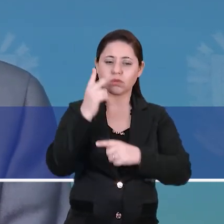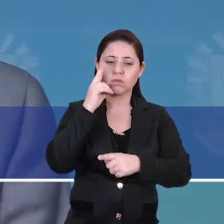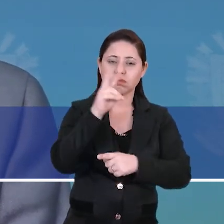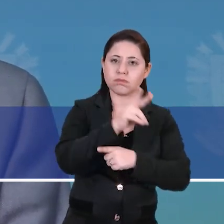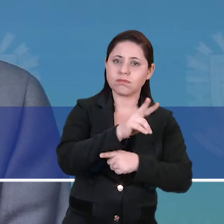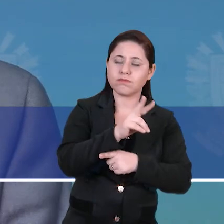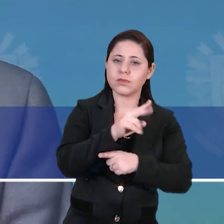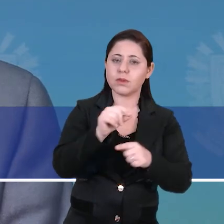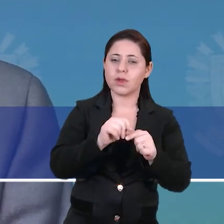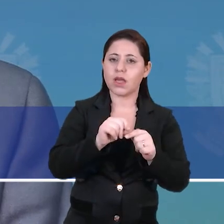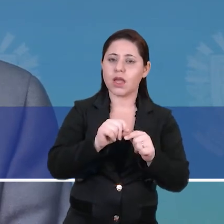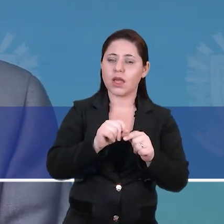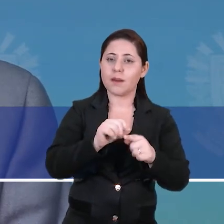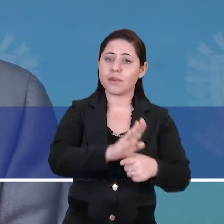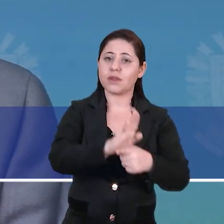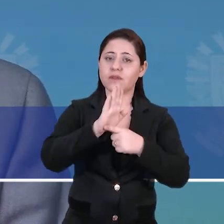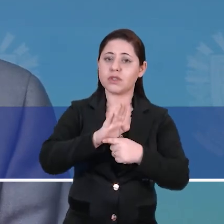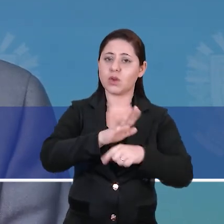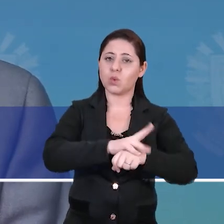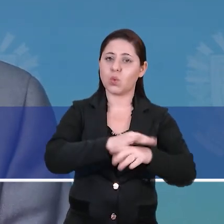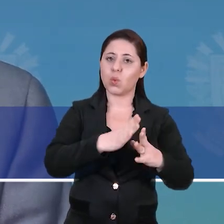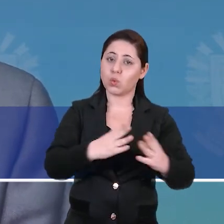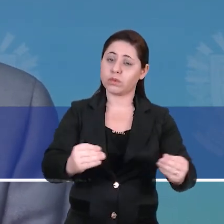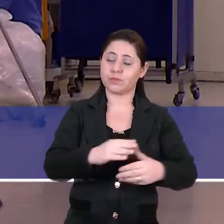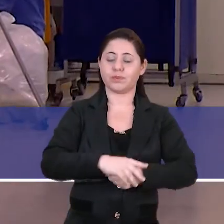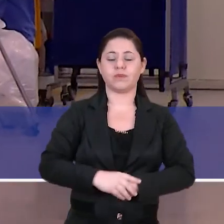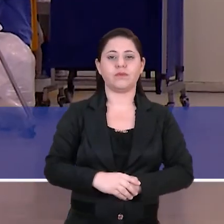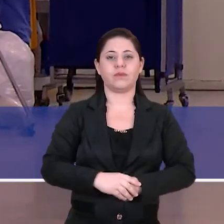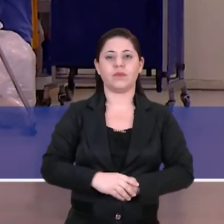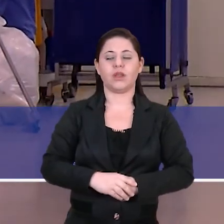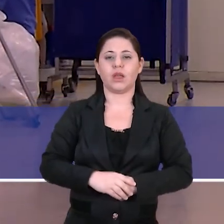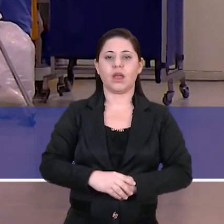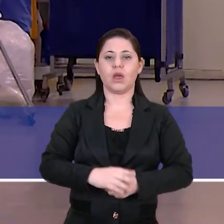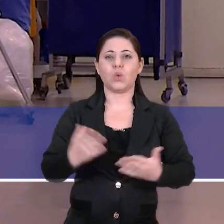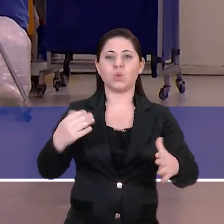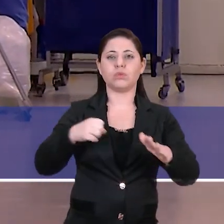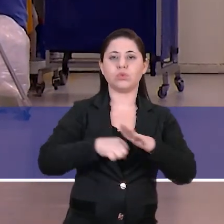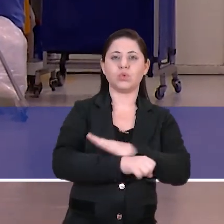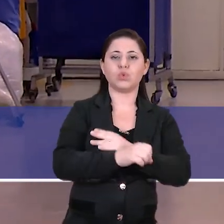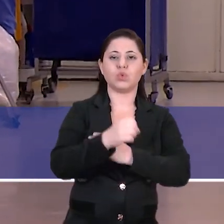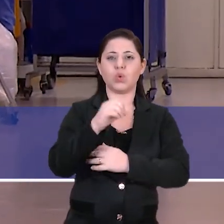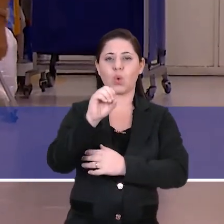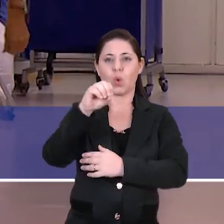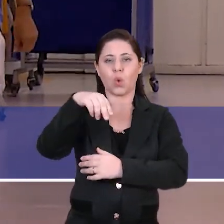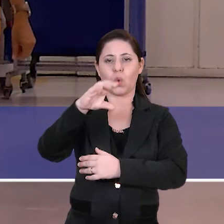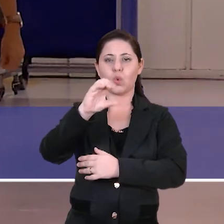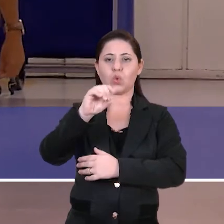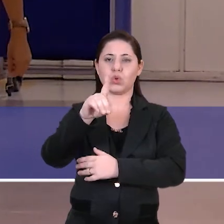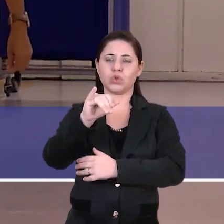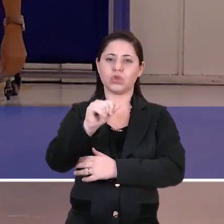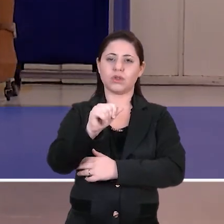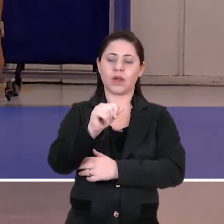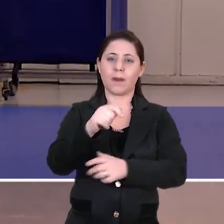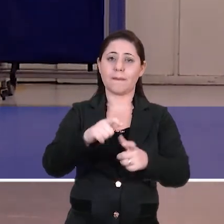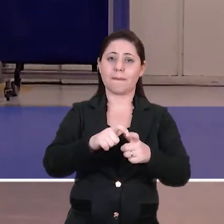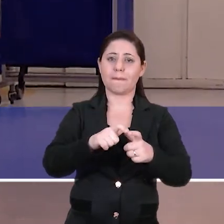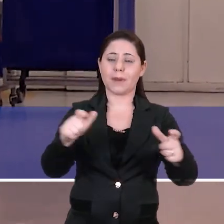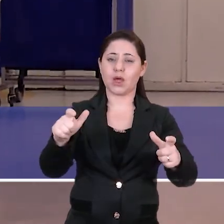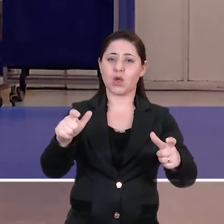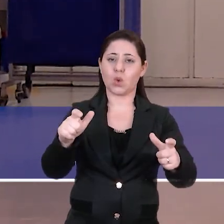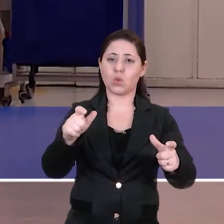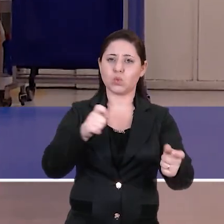esse monitoramento, e isso favoreceria muito a cura dessa doença. Com a implantação do Oncodia, será possível um maior